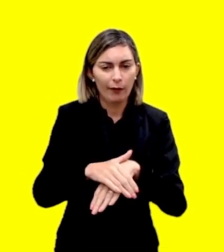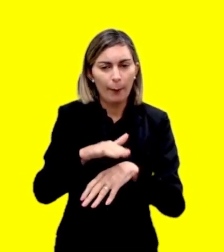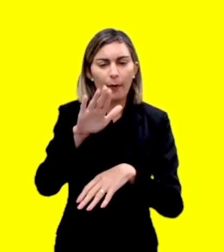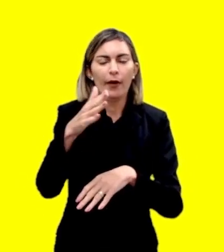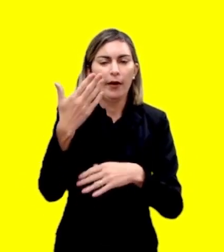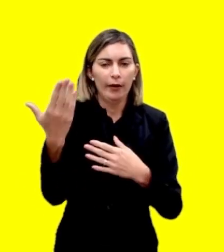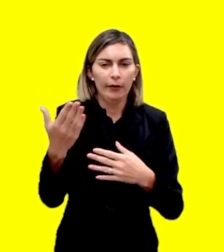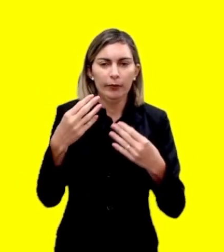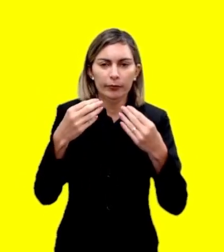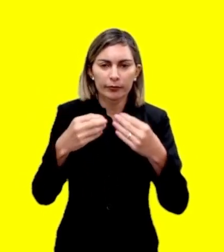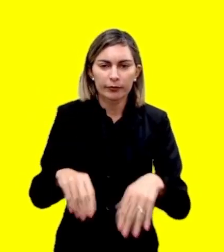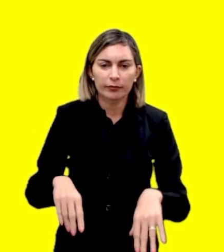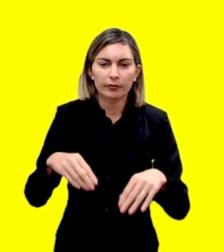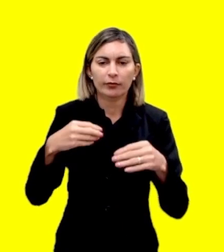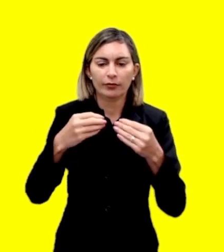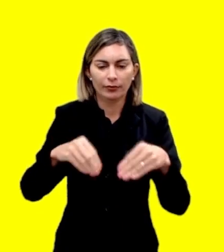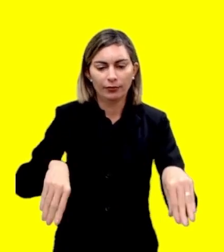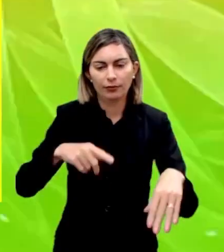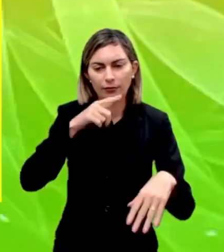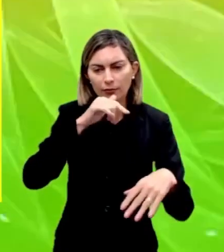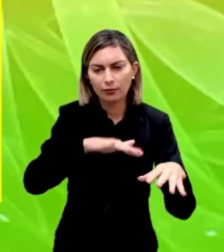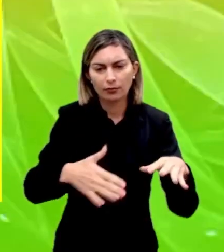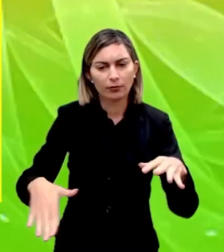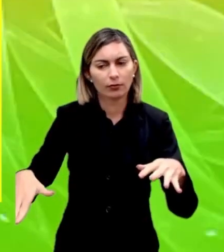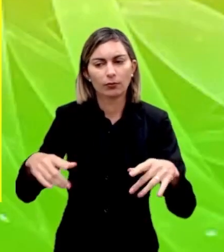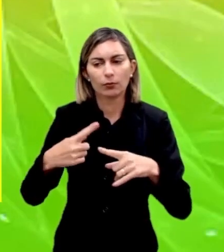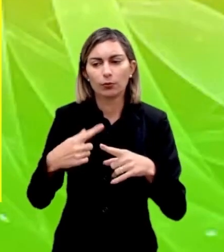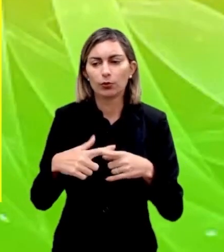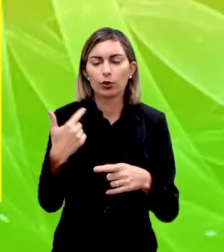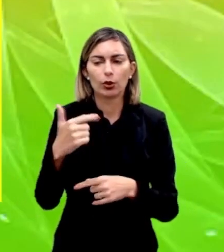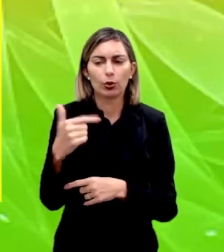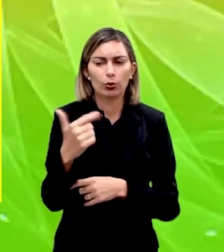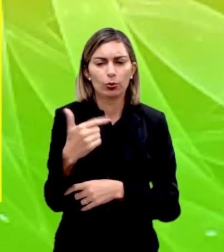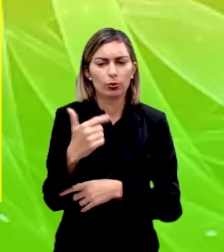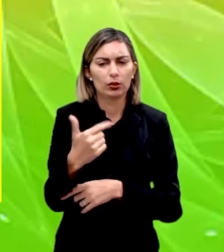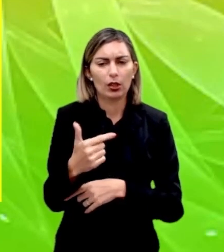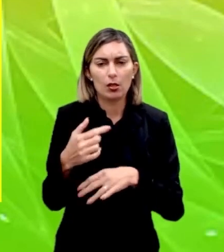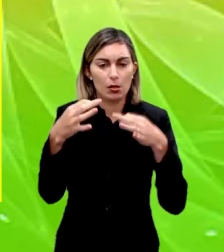para o oceano, porque não ocorre